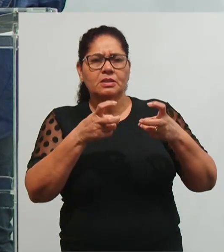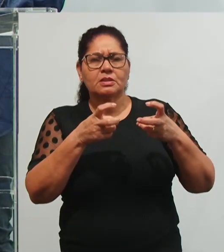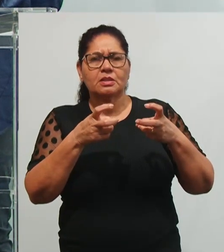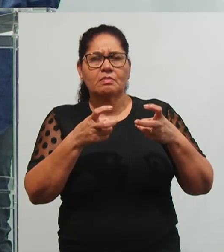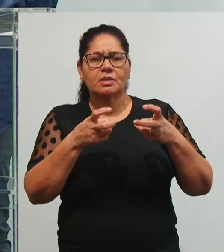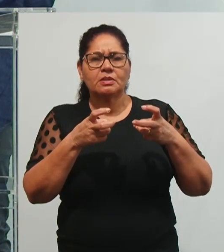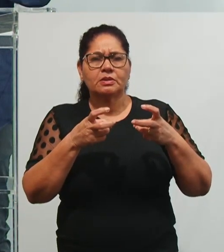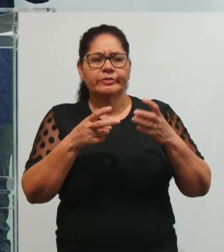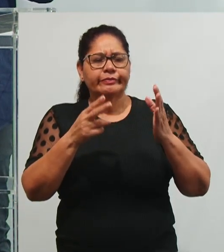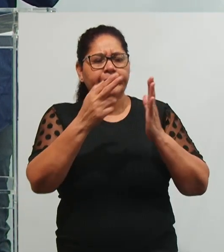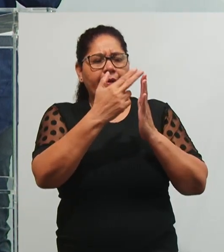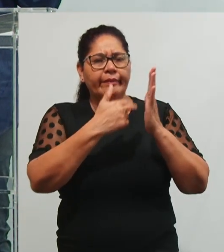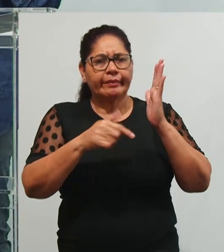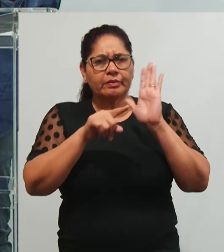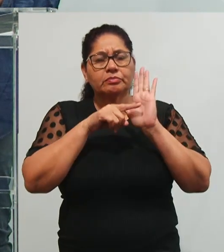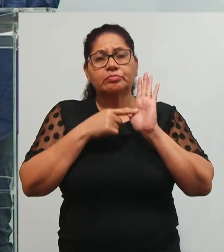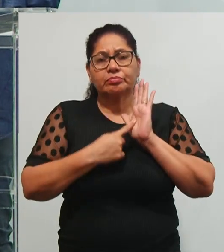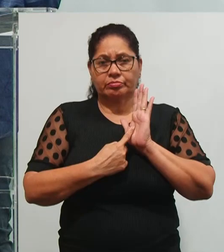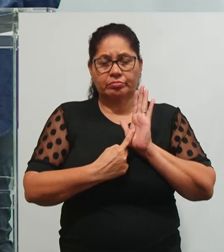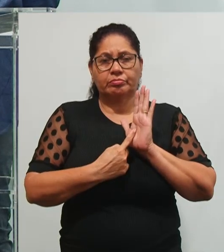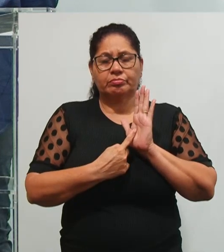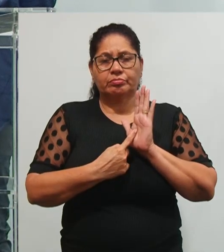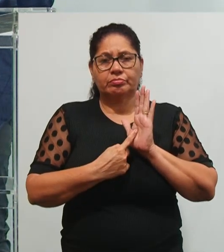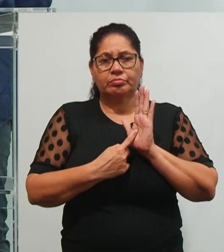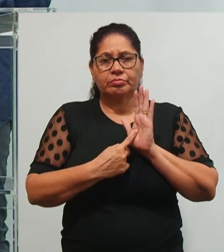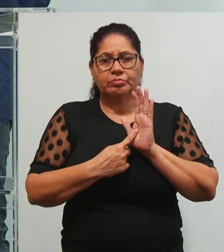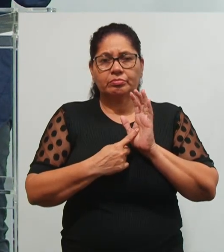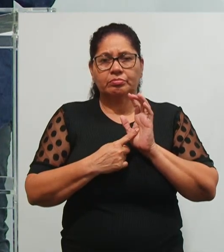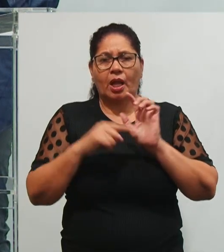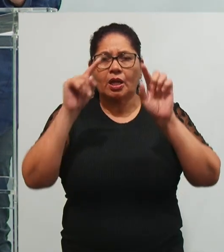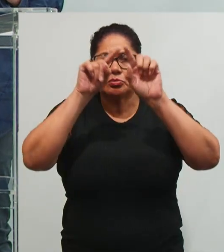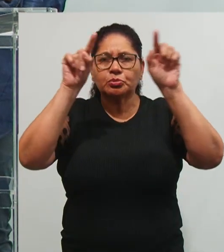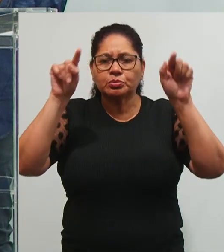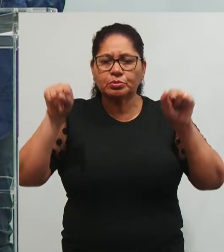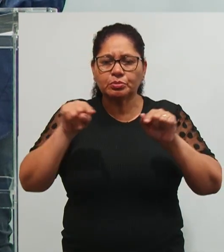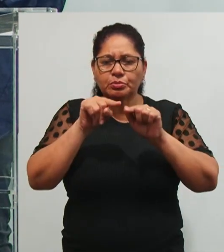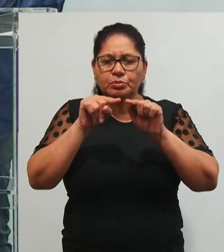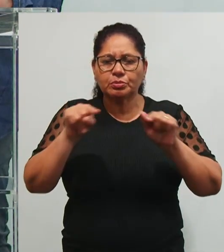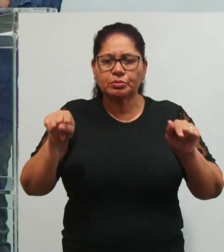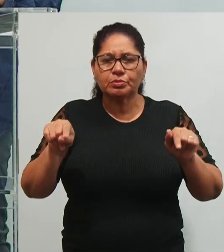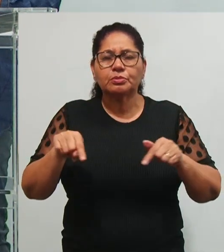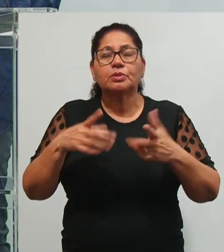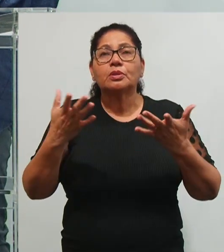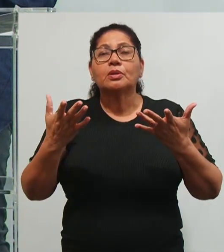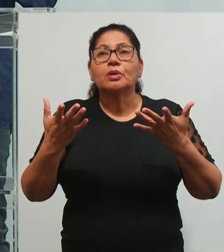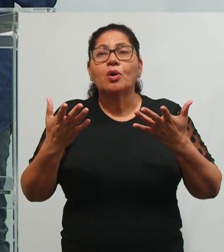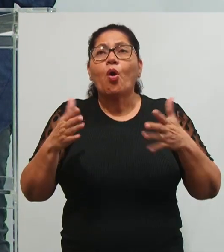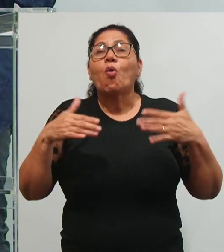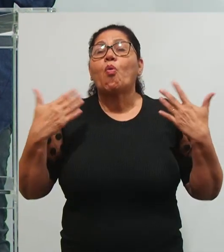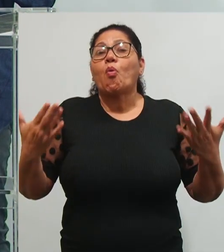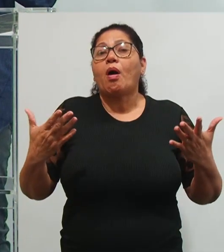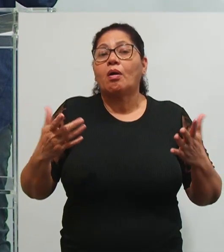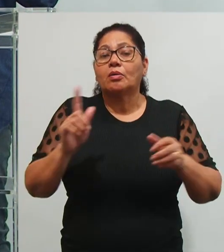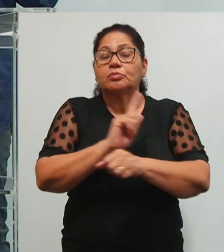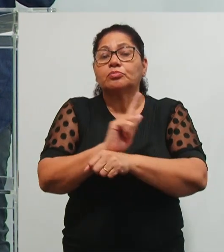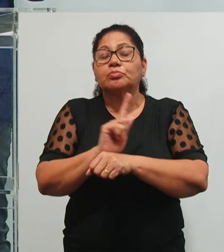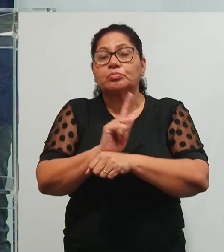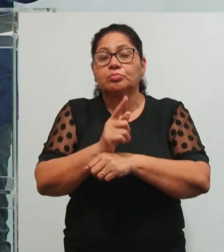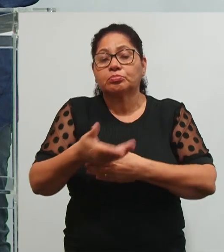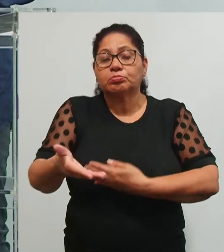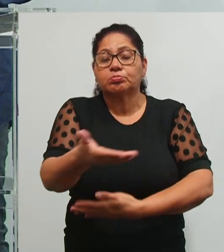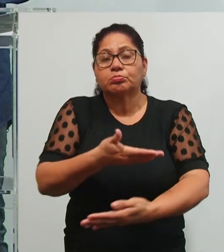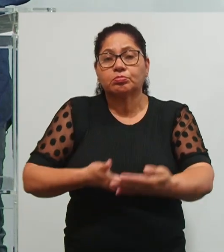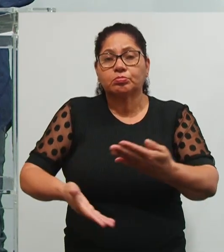enxergar, através dessa representação, desse esquema, desse desenho, qual que é a relação da gestão